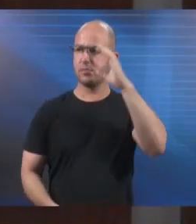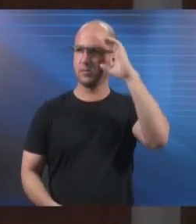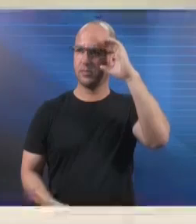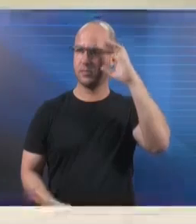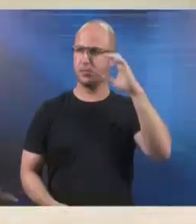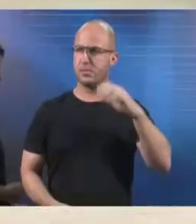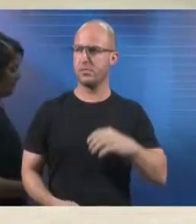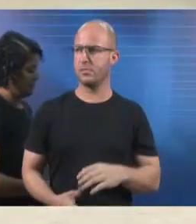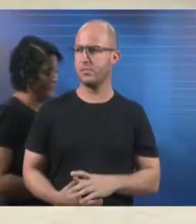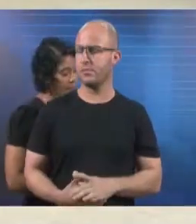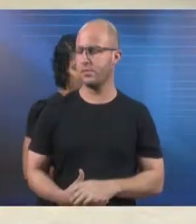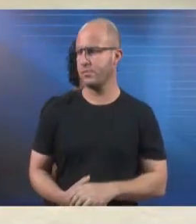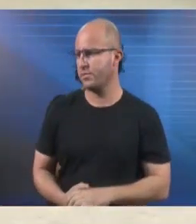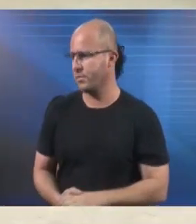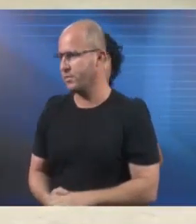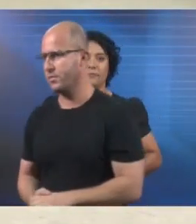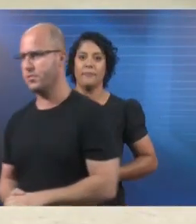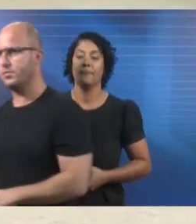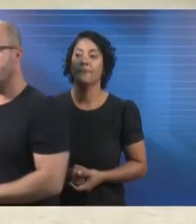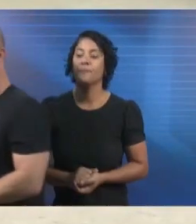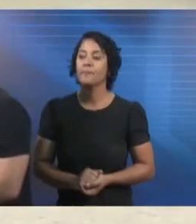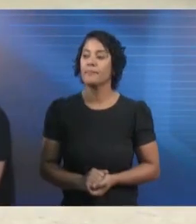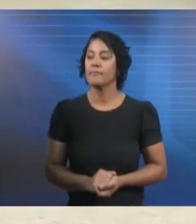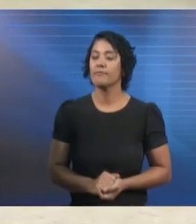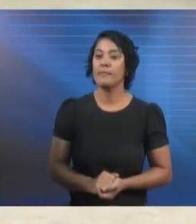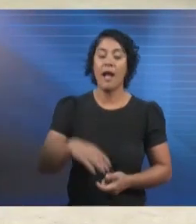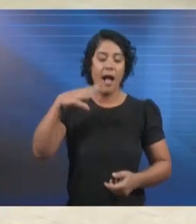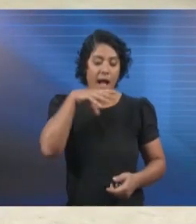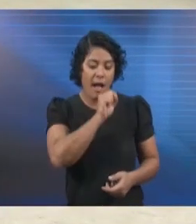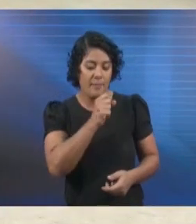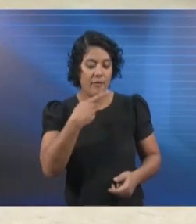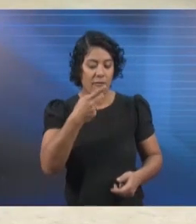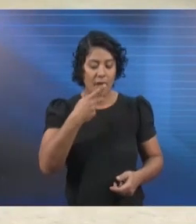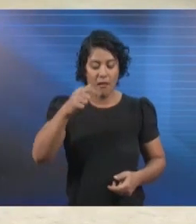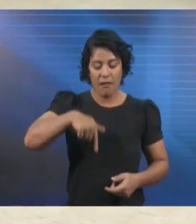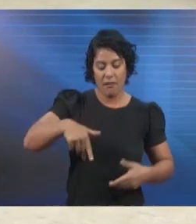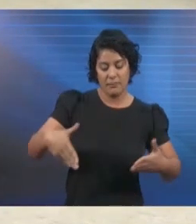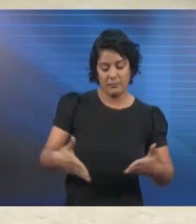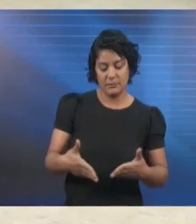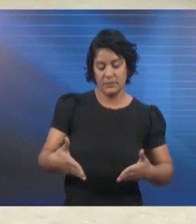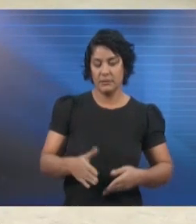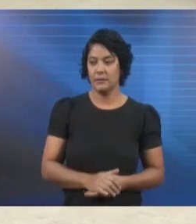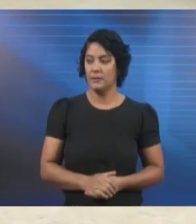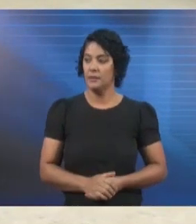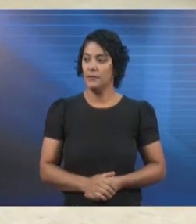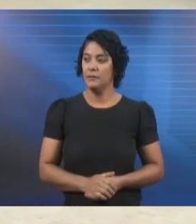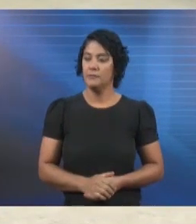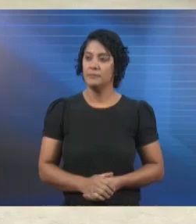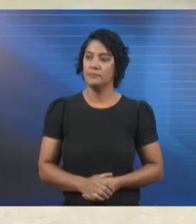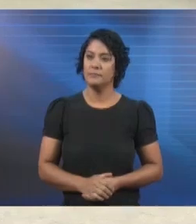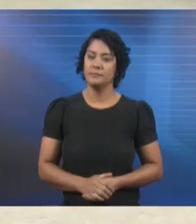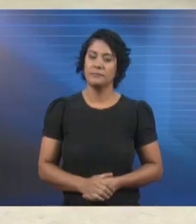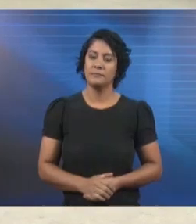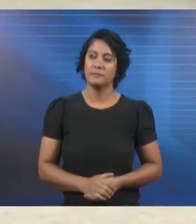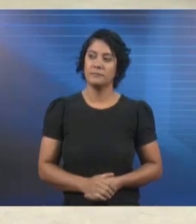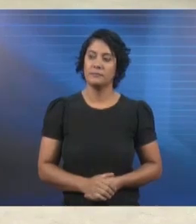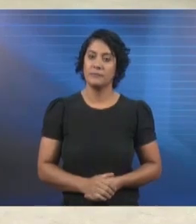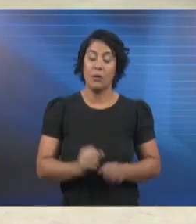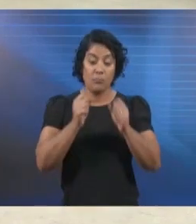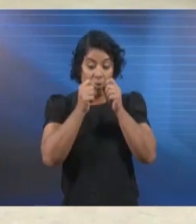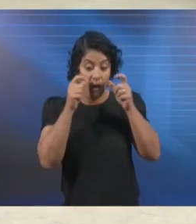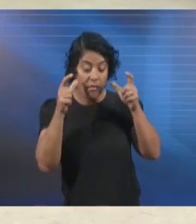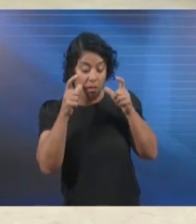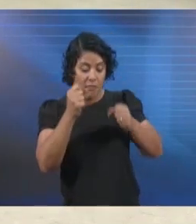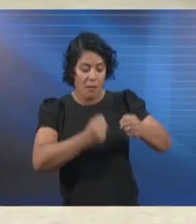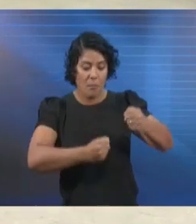honorário senhor presidente de maneira muito breve quero falar aqui dar um alerta né Aos